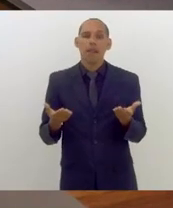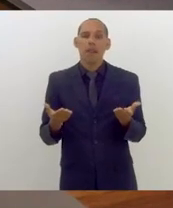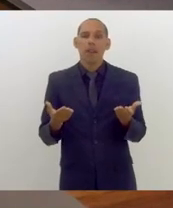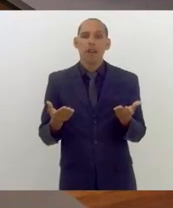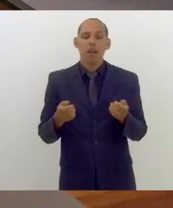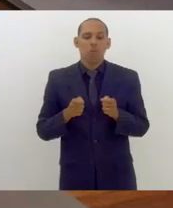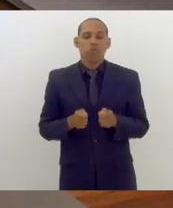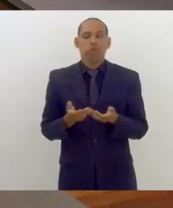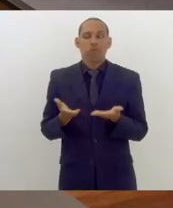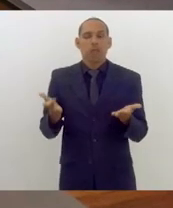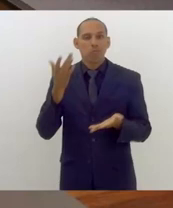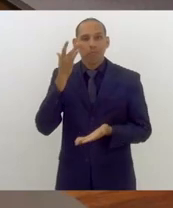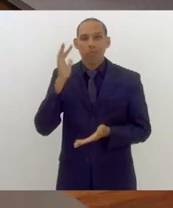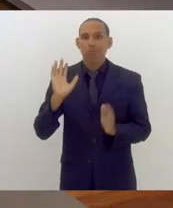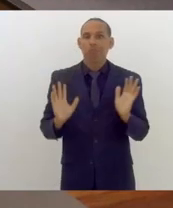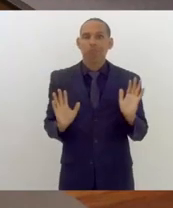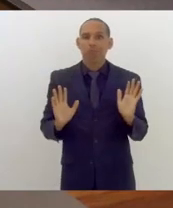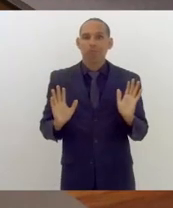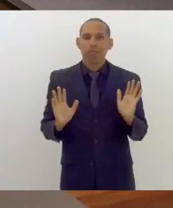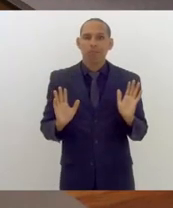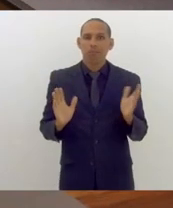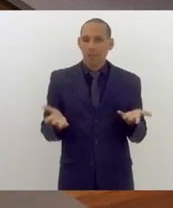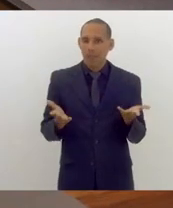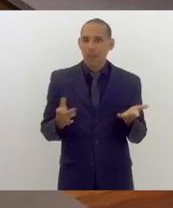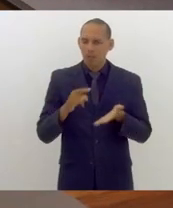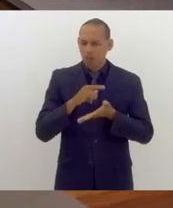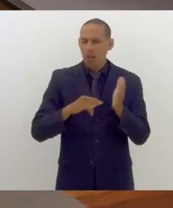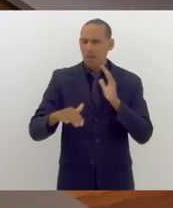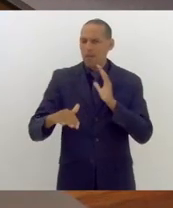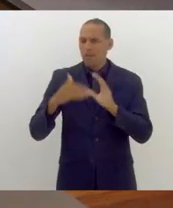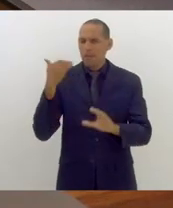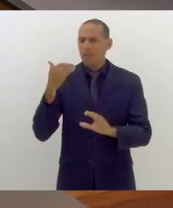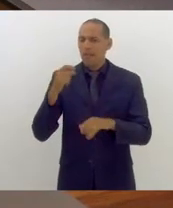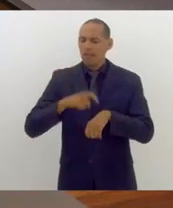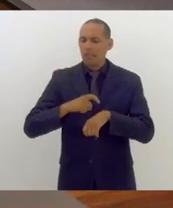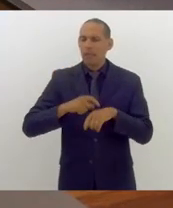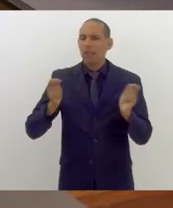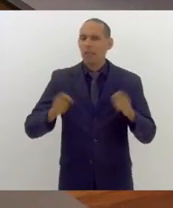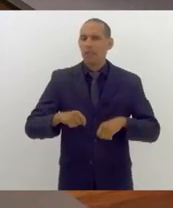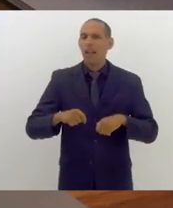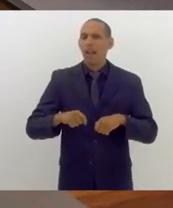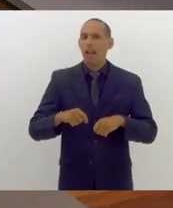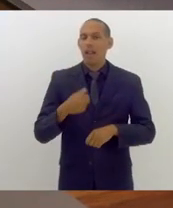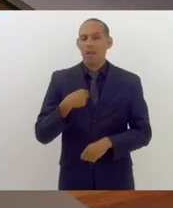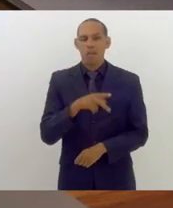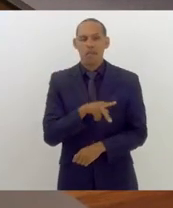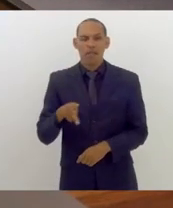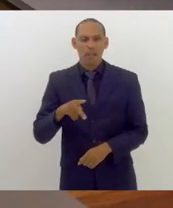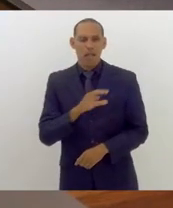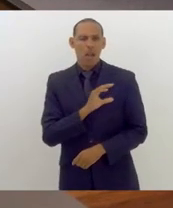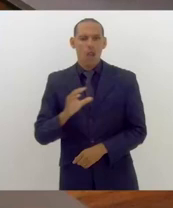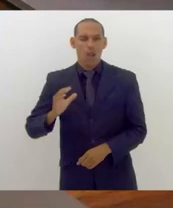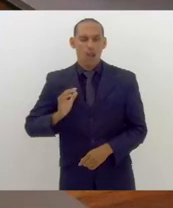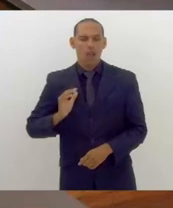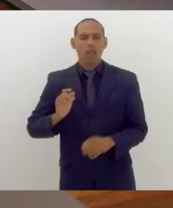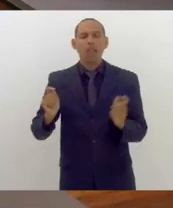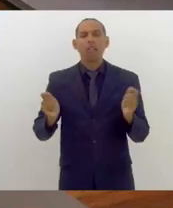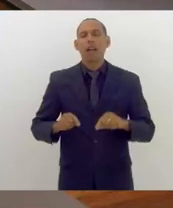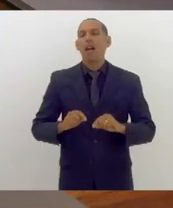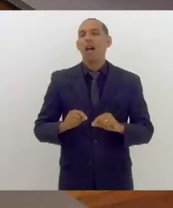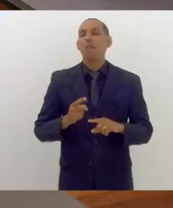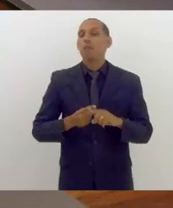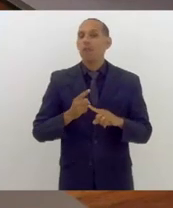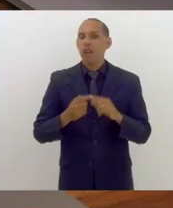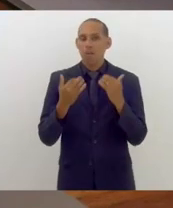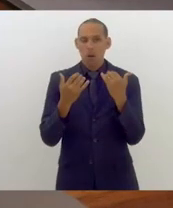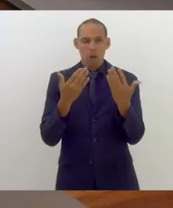o posicionamento deles então Você encaminha essa documentação aqui ainda vai dar tempo enquanto presidente da Comissão de fazer uma porque todas